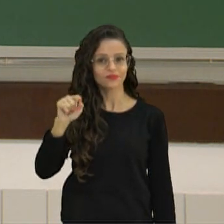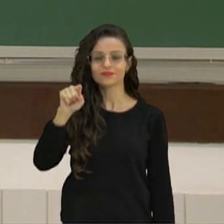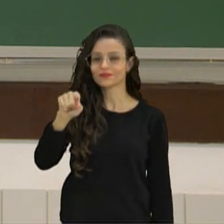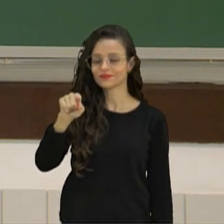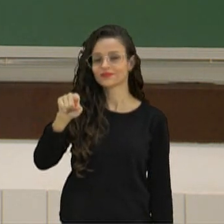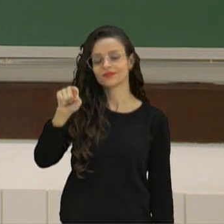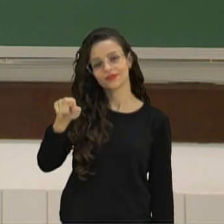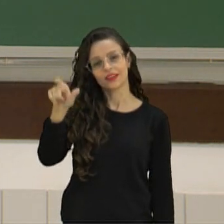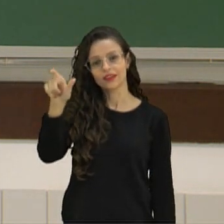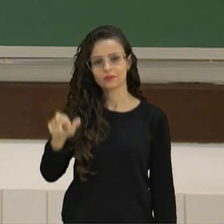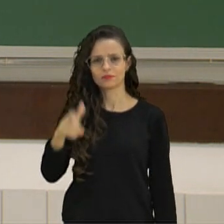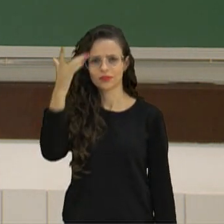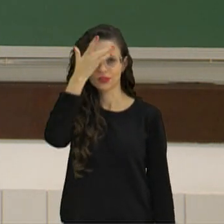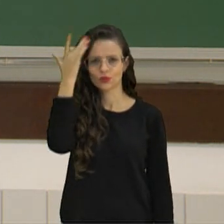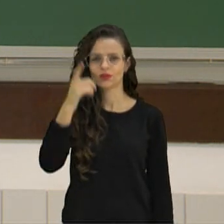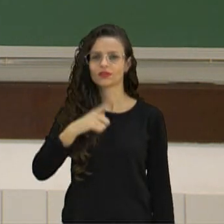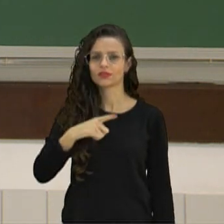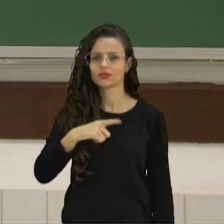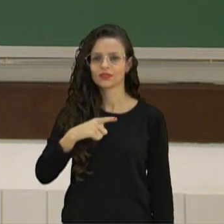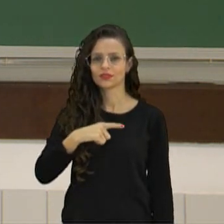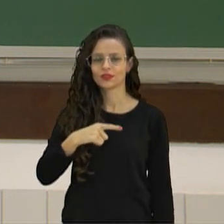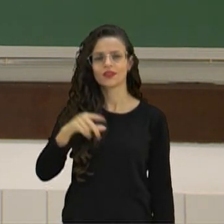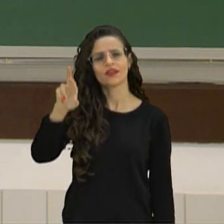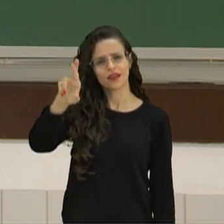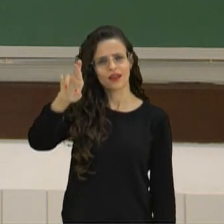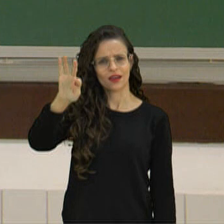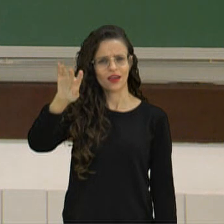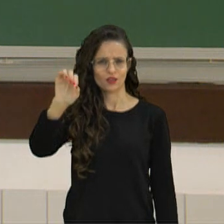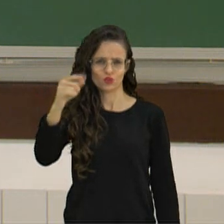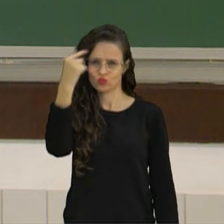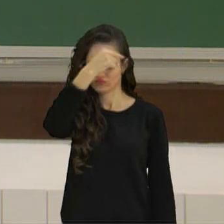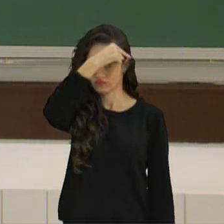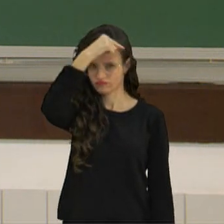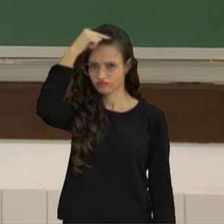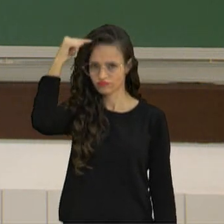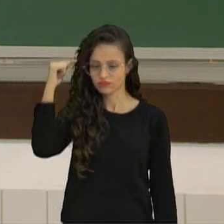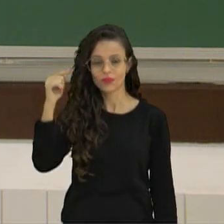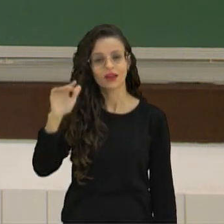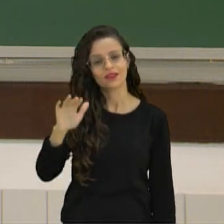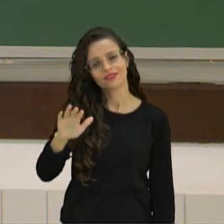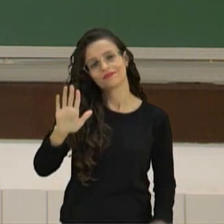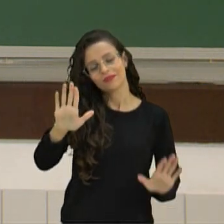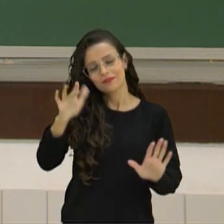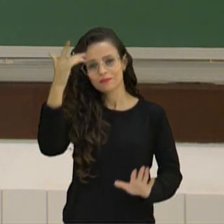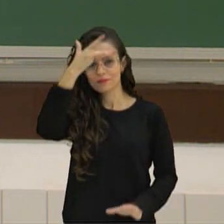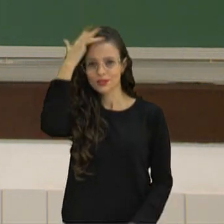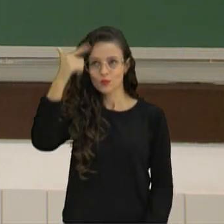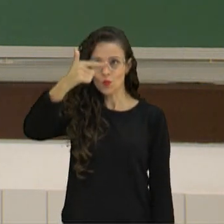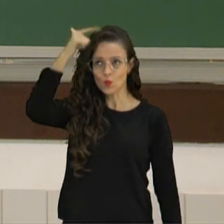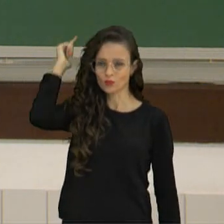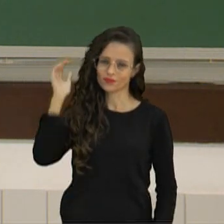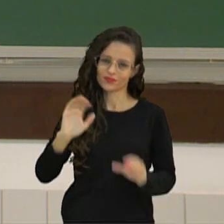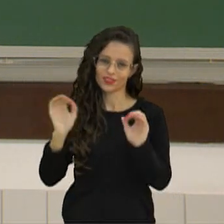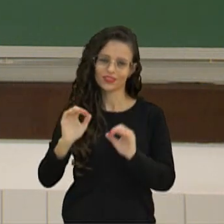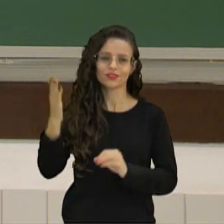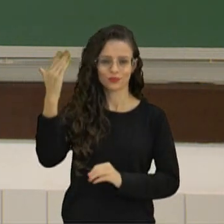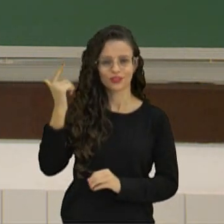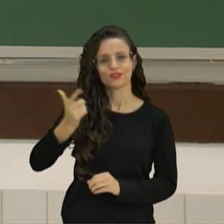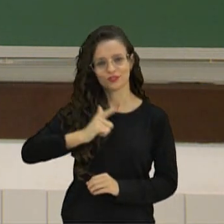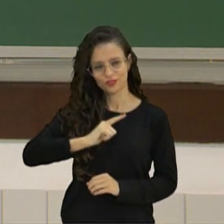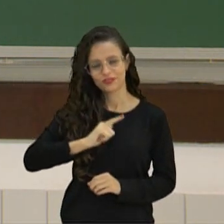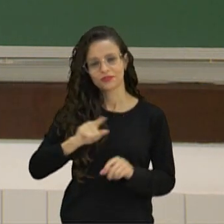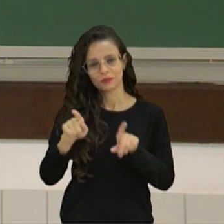chamamos de pessoas que têm cabelo reto. Salvo aqueles que não têm cabelo, mas um dia eles